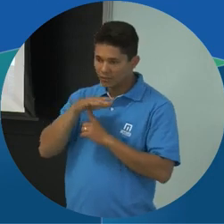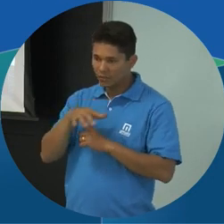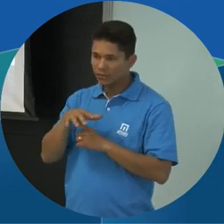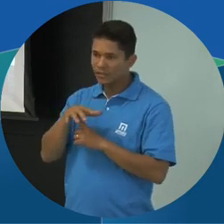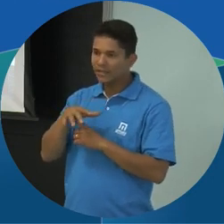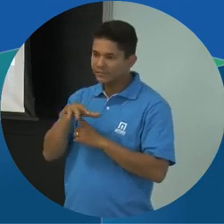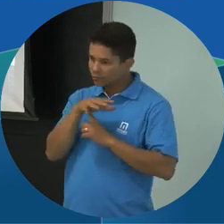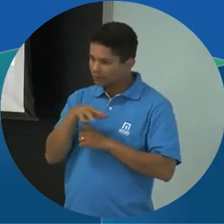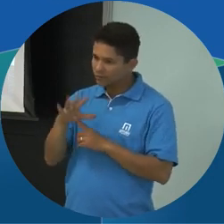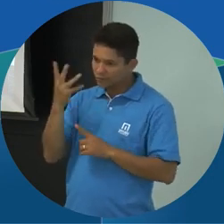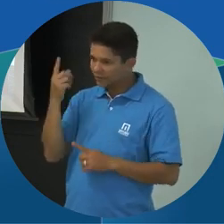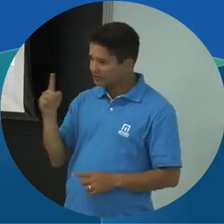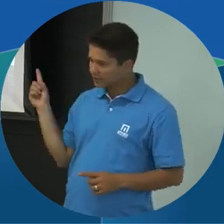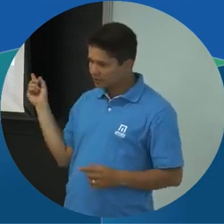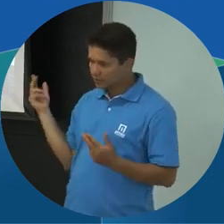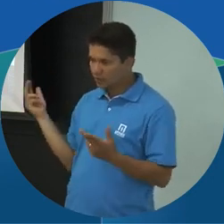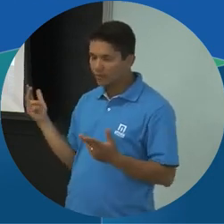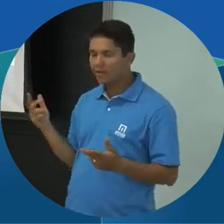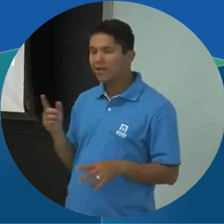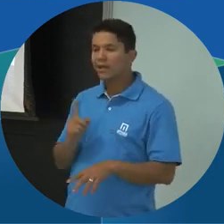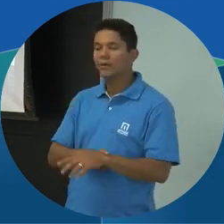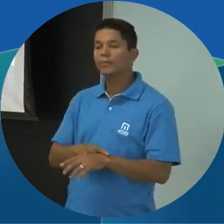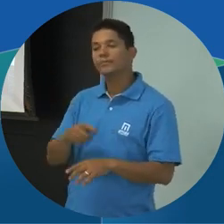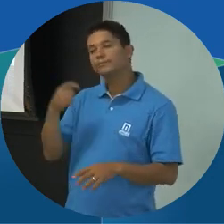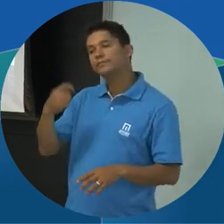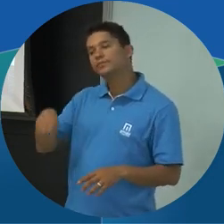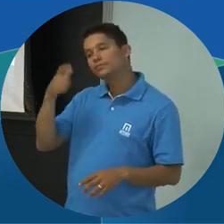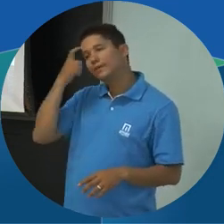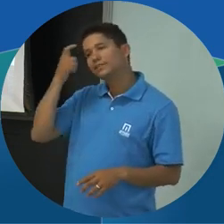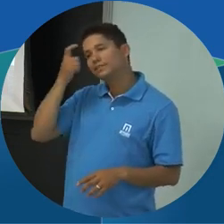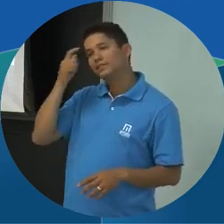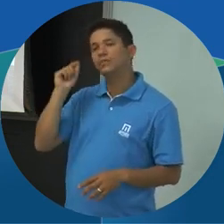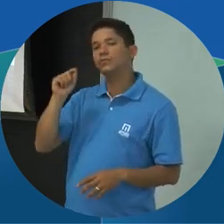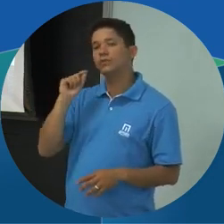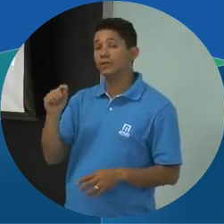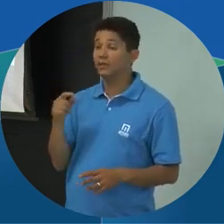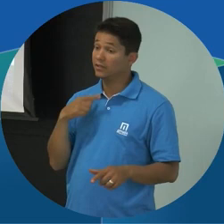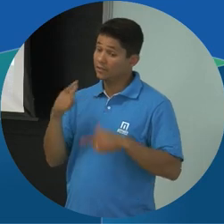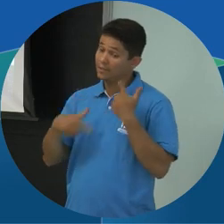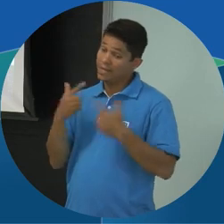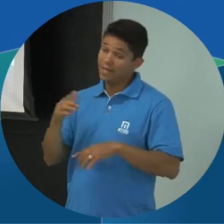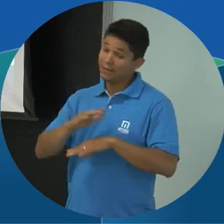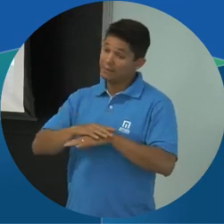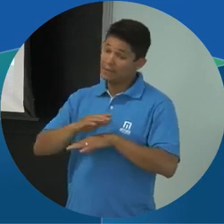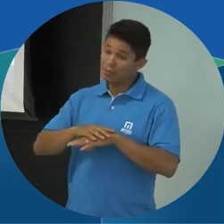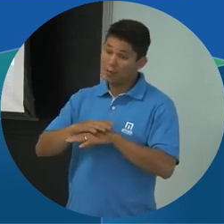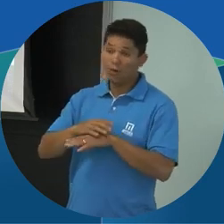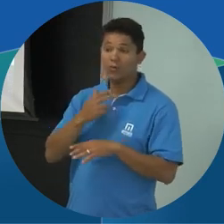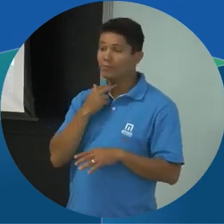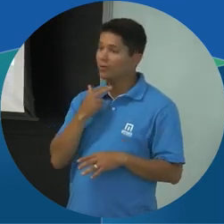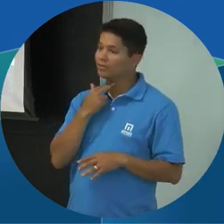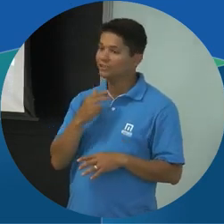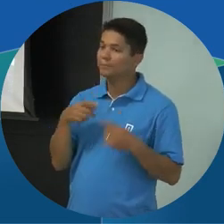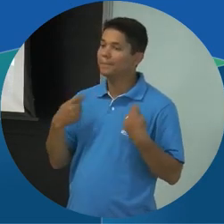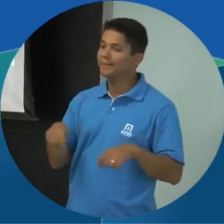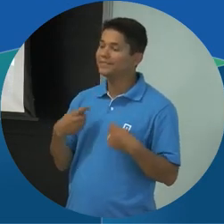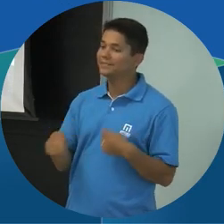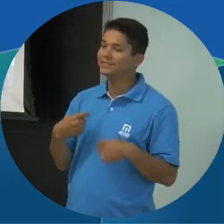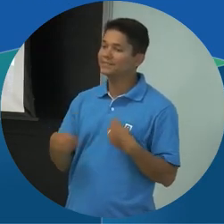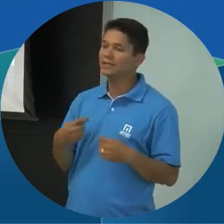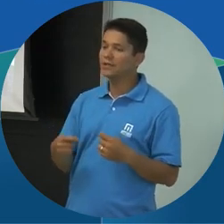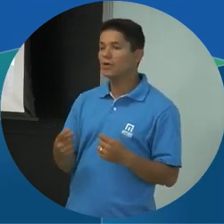imediatamente eu tenho que pensar no seguinte: eu não posso fazer um trabalho manual. Então, eu preciso do quê? De